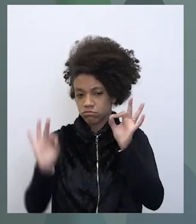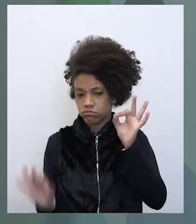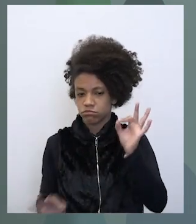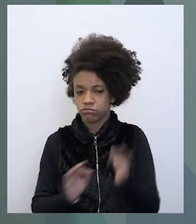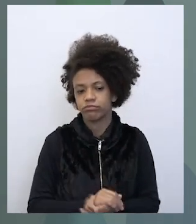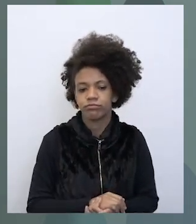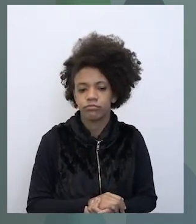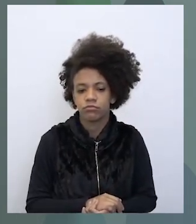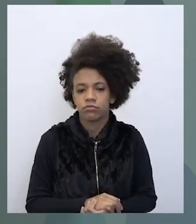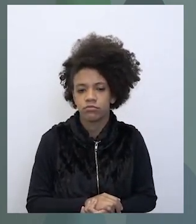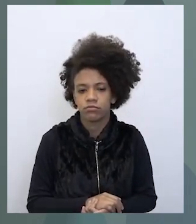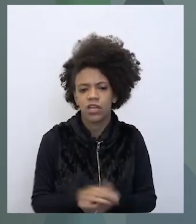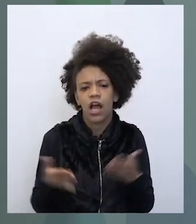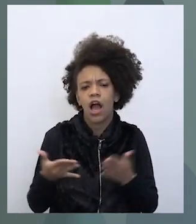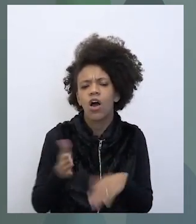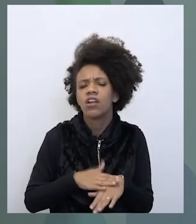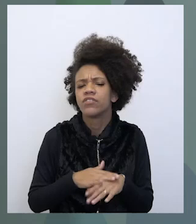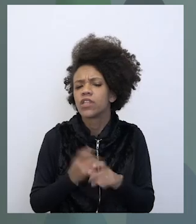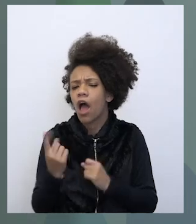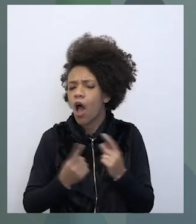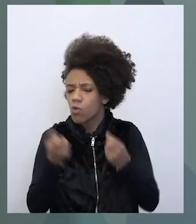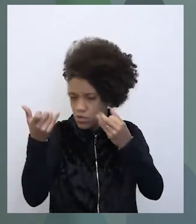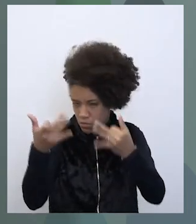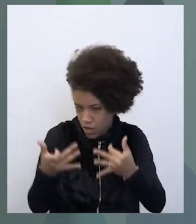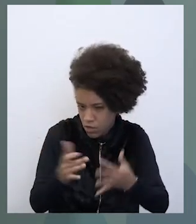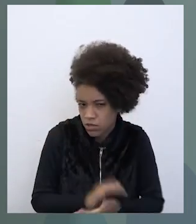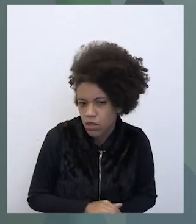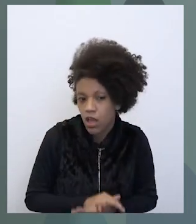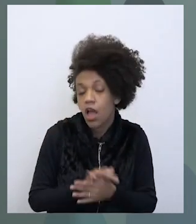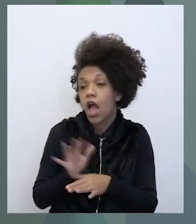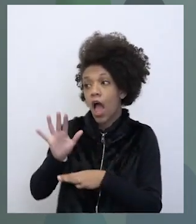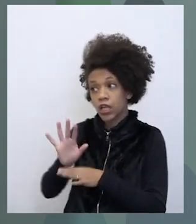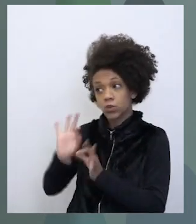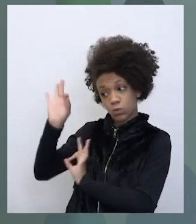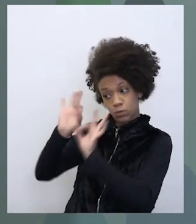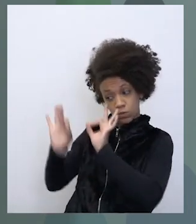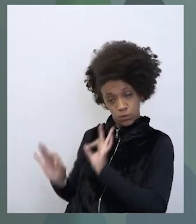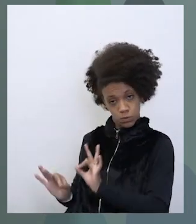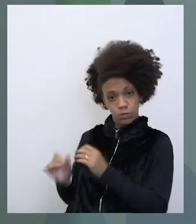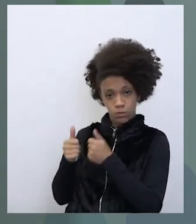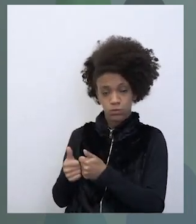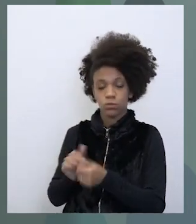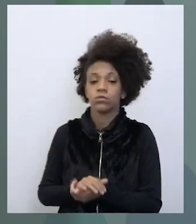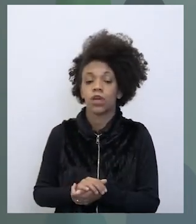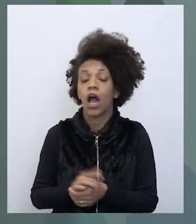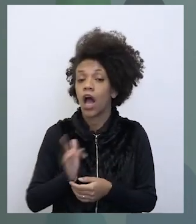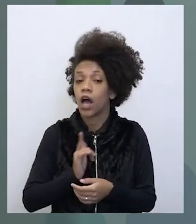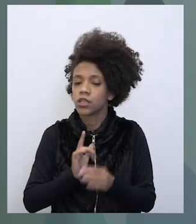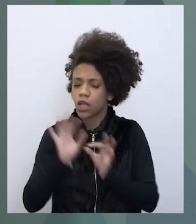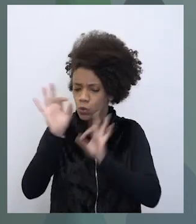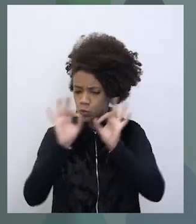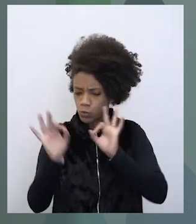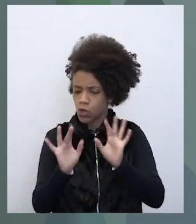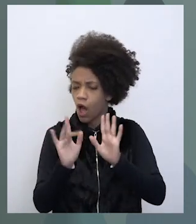menos 1. Agora eu quero fazer alguns comentários sobre essa parábola. Então, isso é a construção, tudo bem? A gente tem lá os pontinhos e eu marquei.